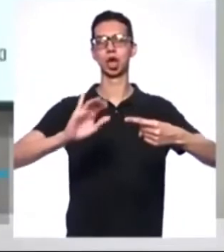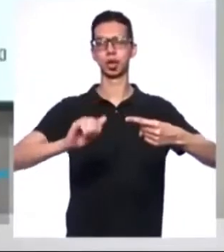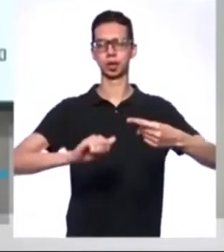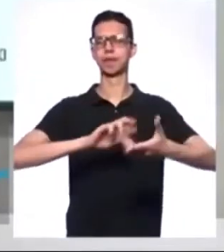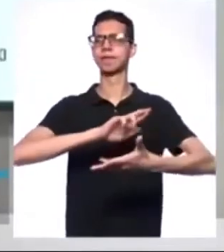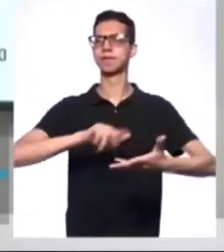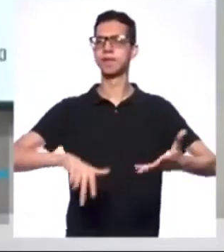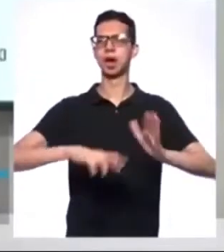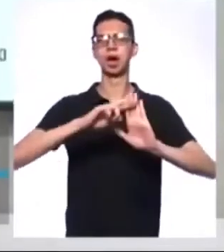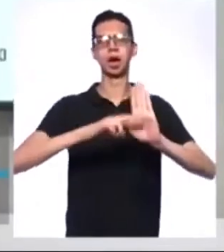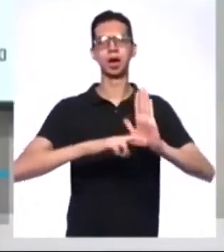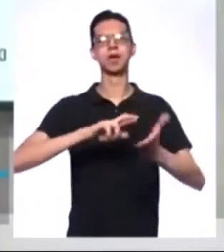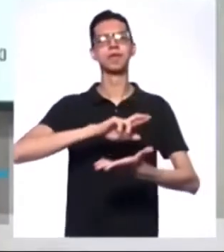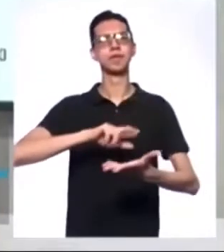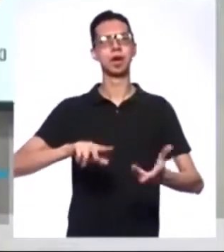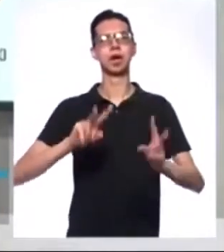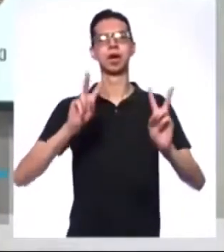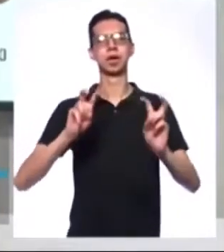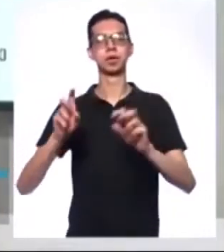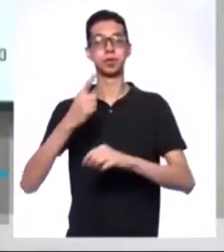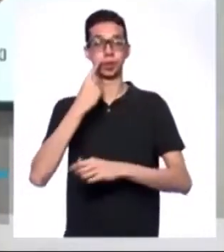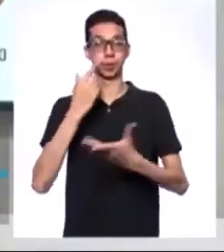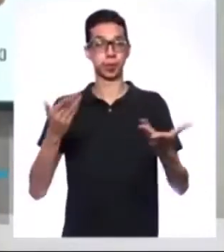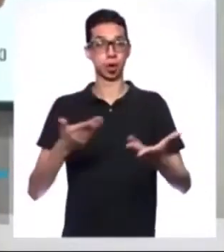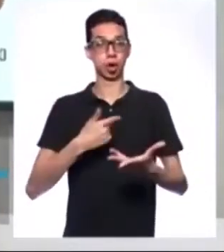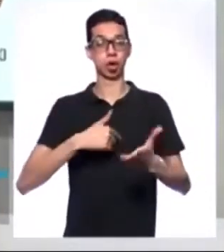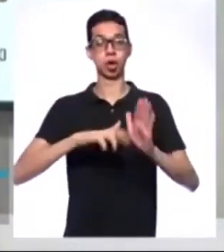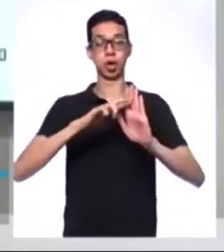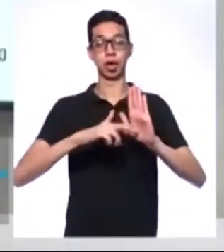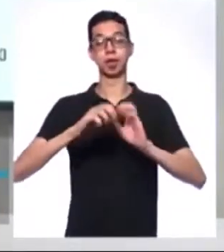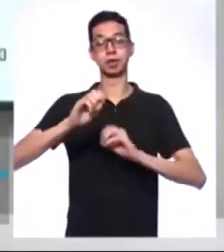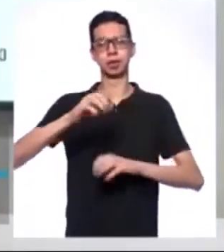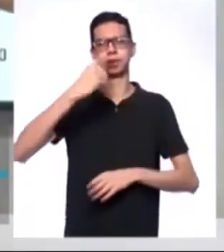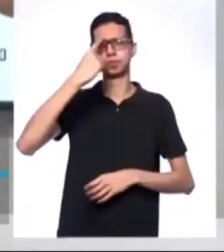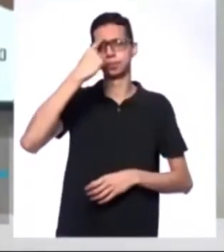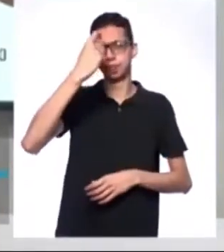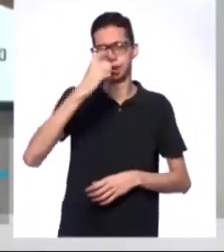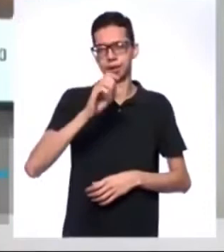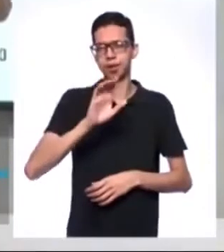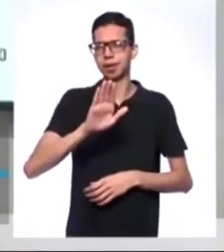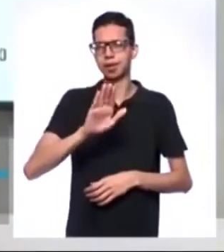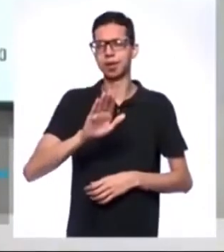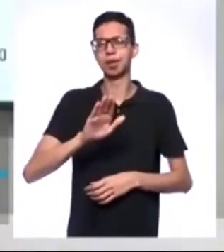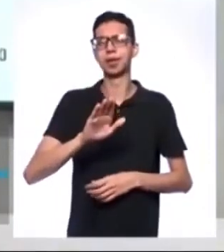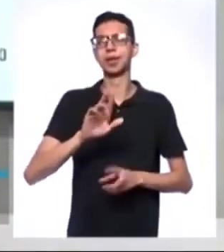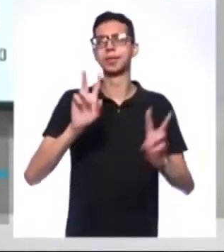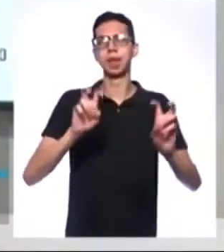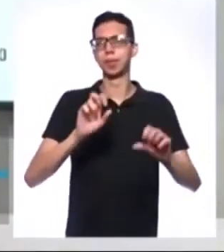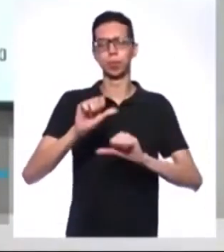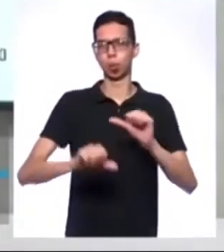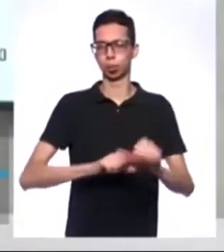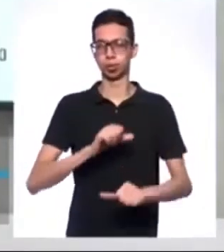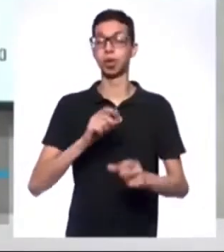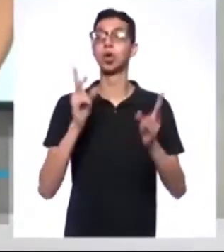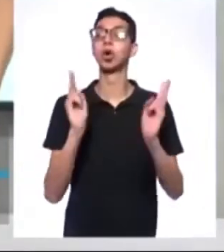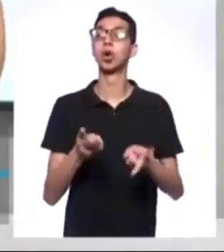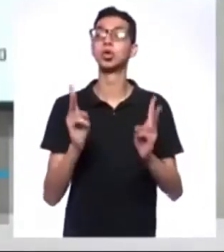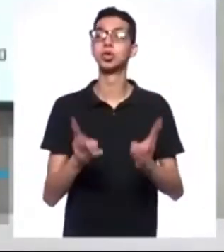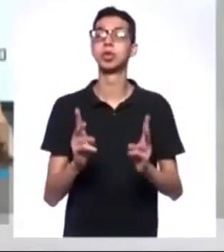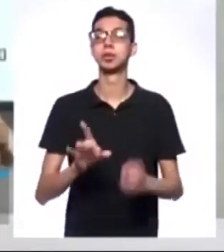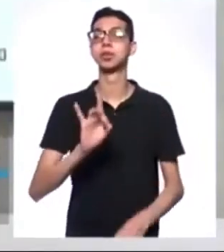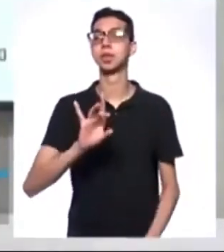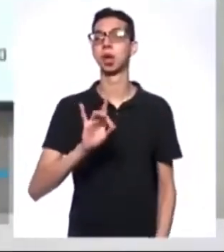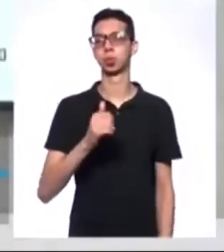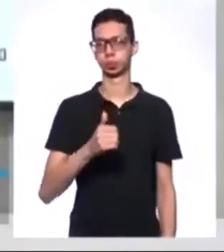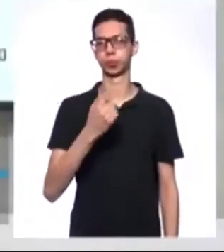o resto é uma regrinha agora que indica a essa é uma continuação Claro não foi mudado nada de tempos é uma continuação Claro